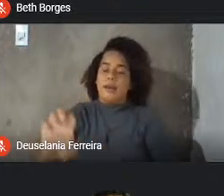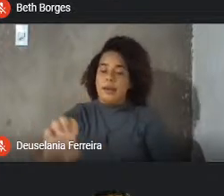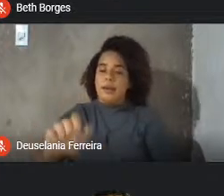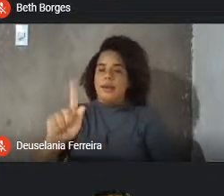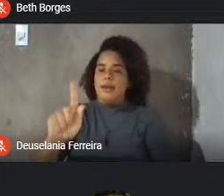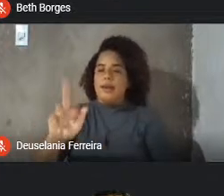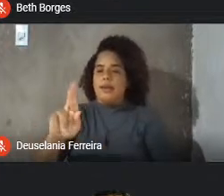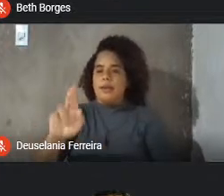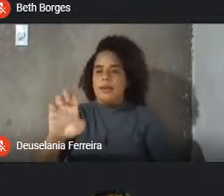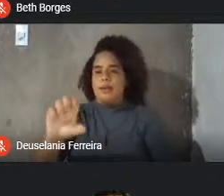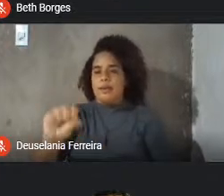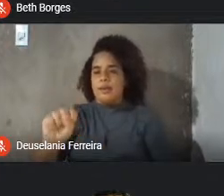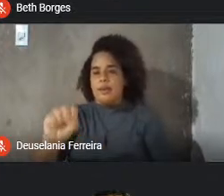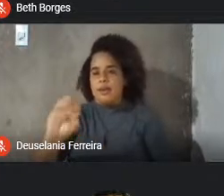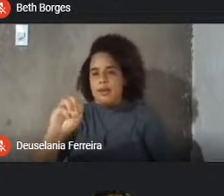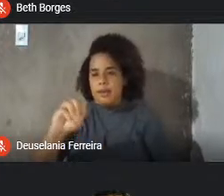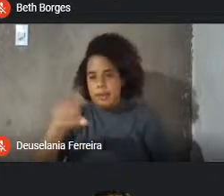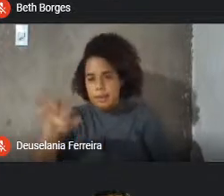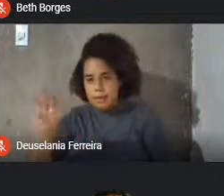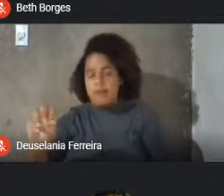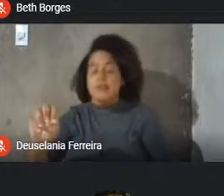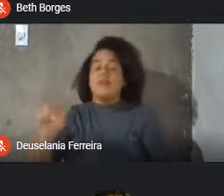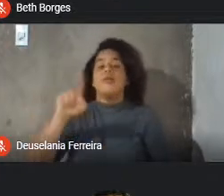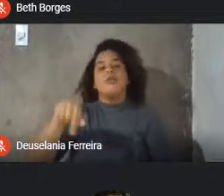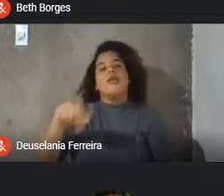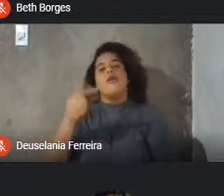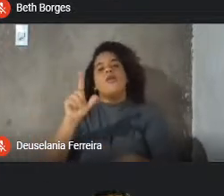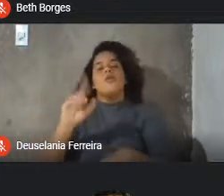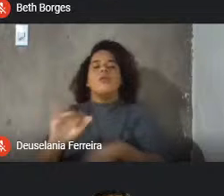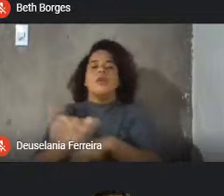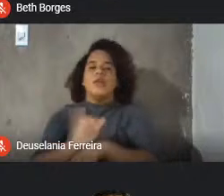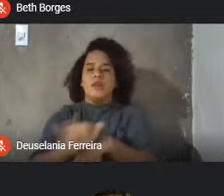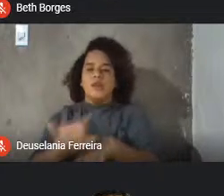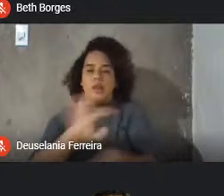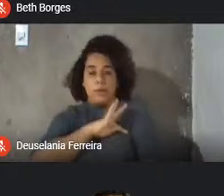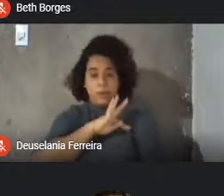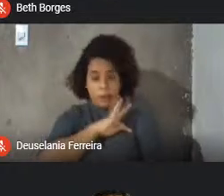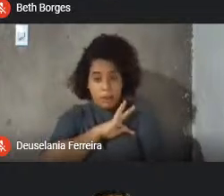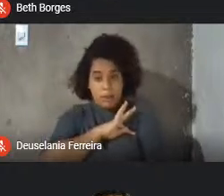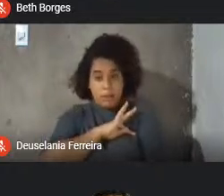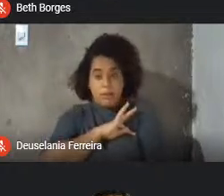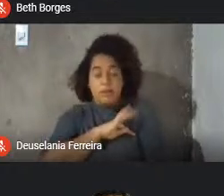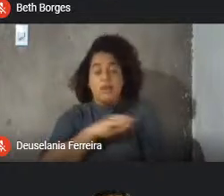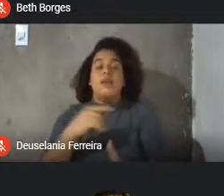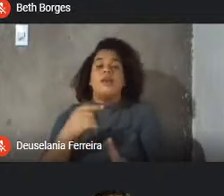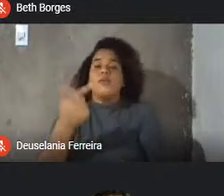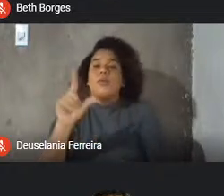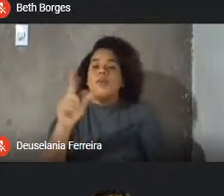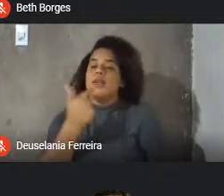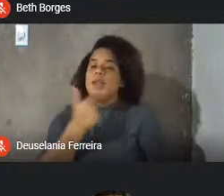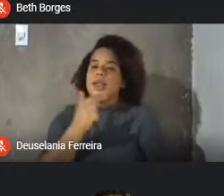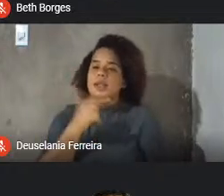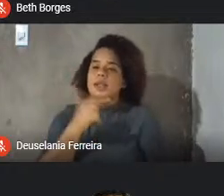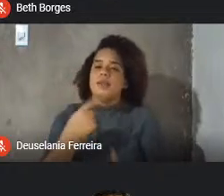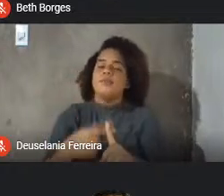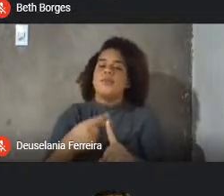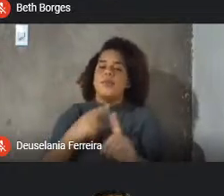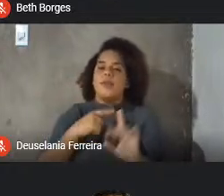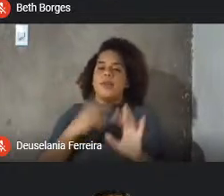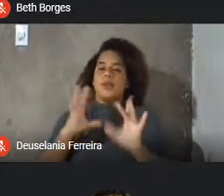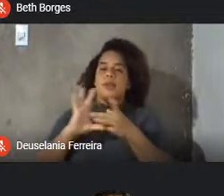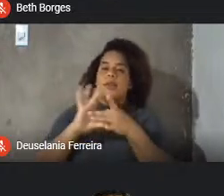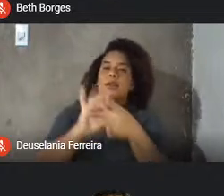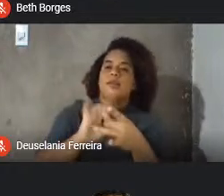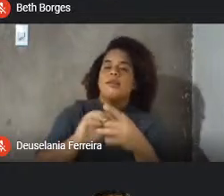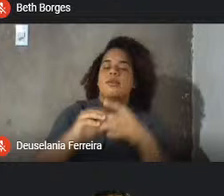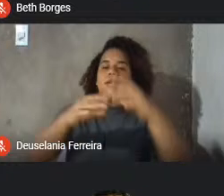essa técnica em outra linguagem. Por quê? Porque a gente associa isso com as cognições, então